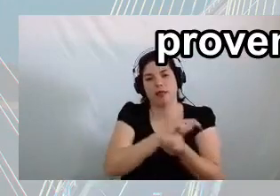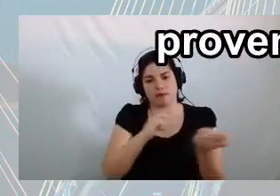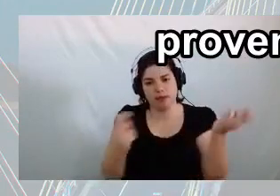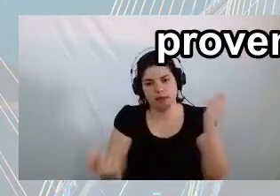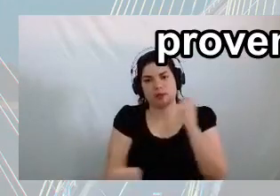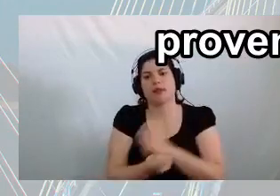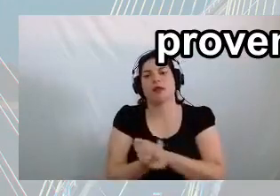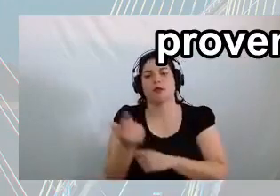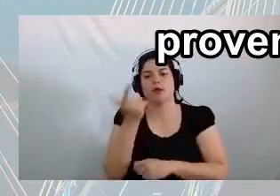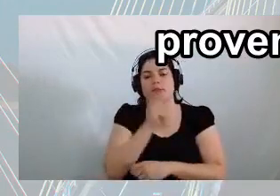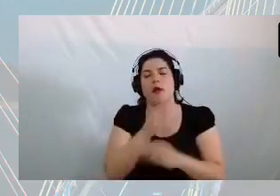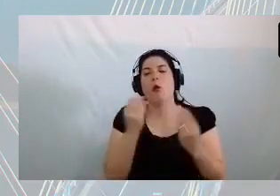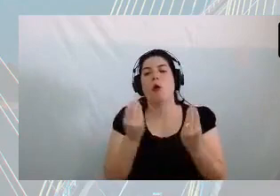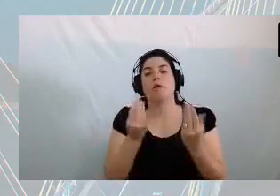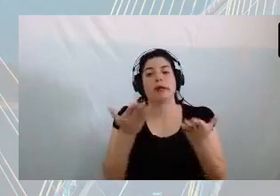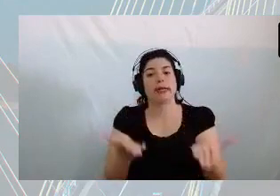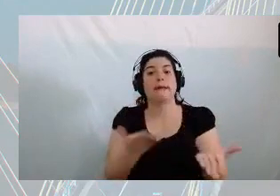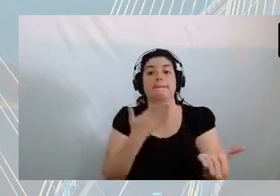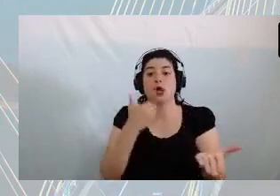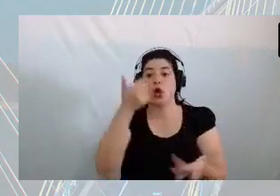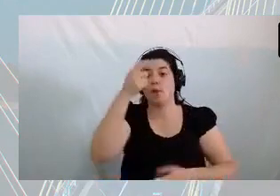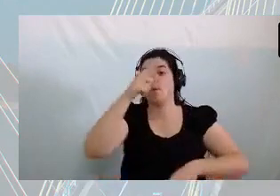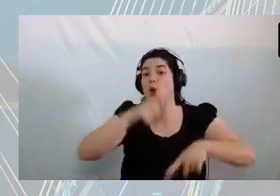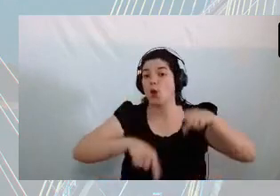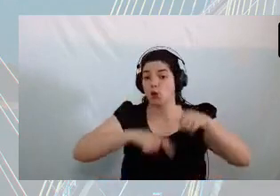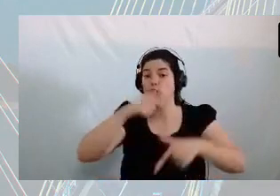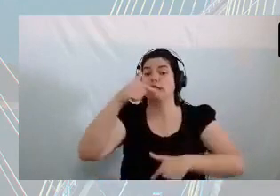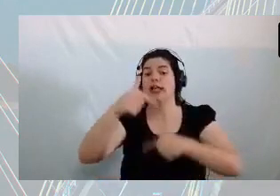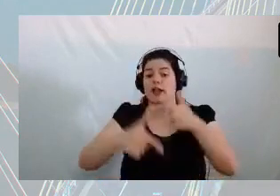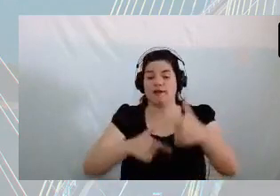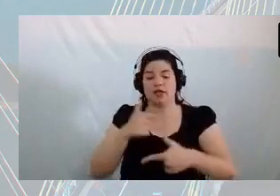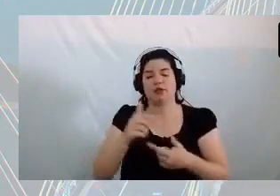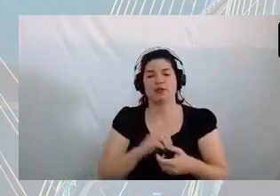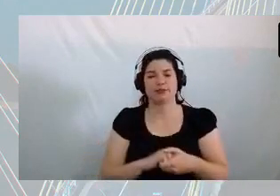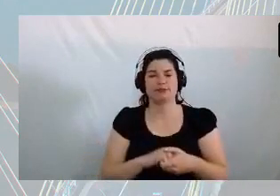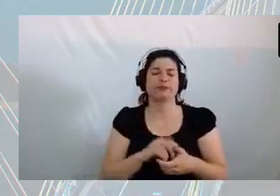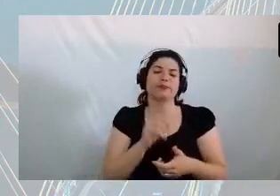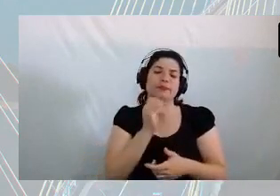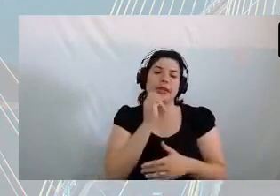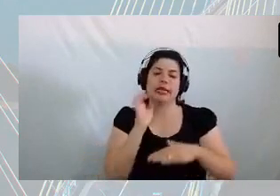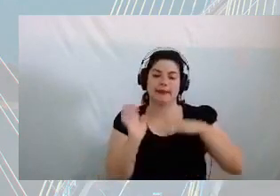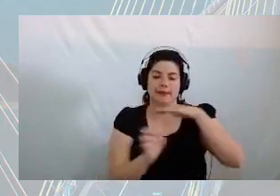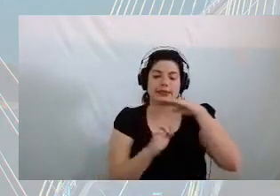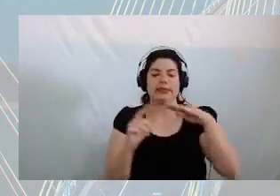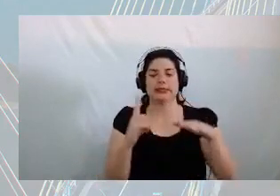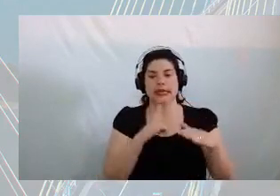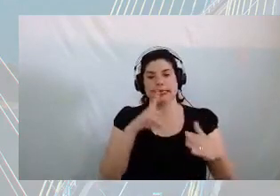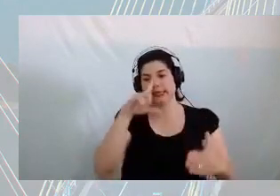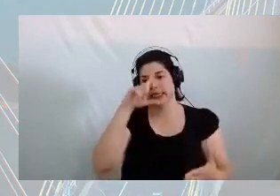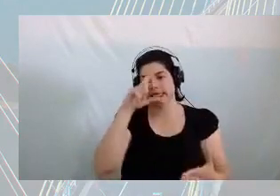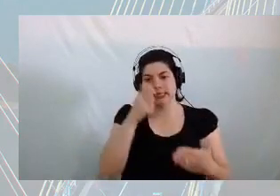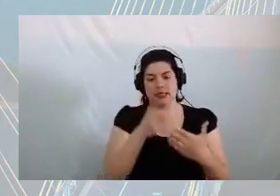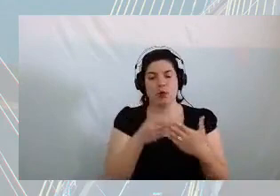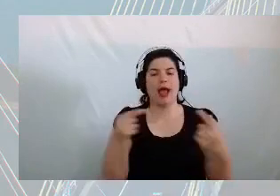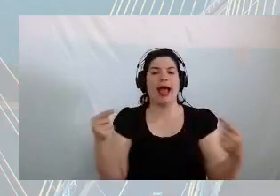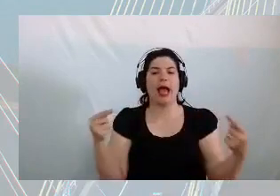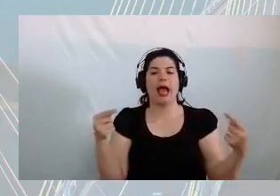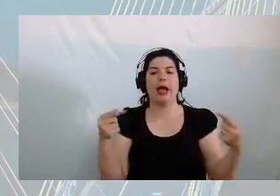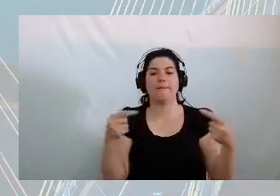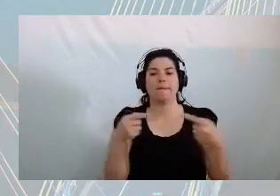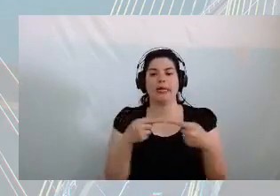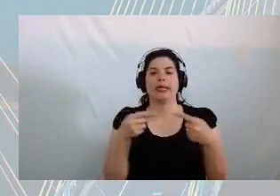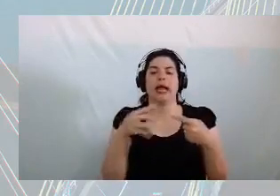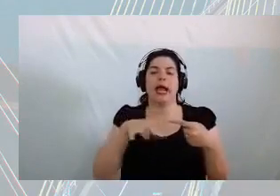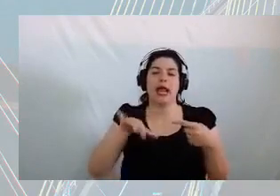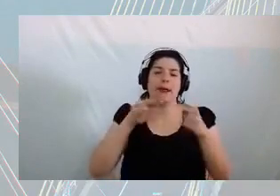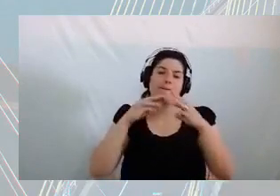serviços e melhores produtos para esse mercado. Por exemplo, uma empresa que tem a tomada de decisão baseada até o nível de marketing